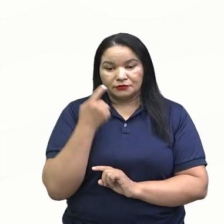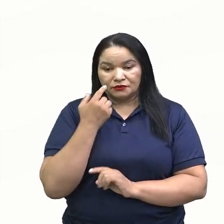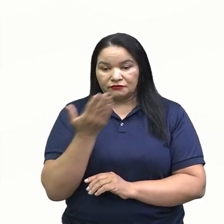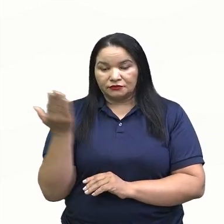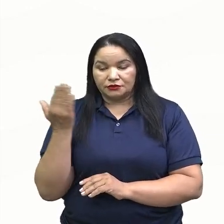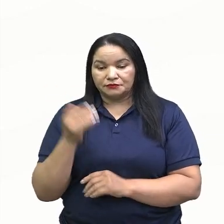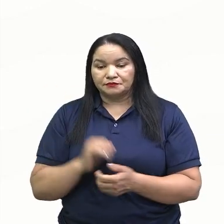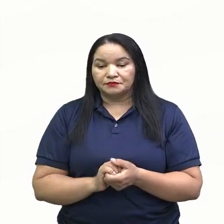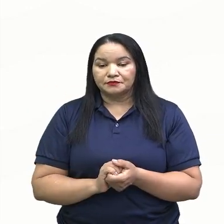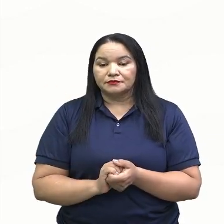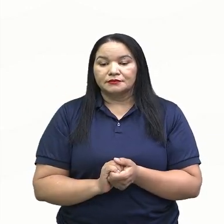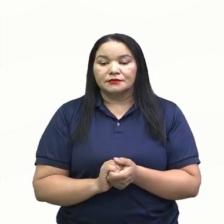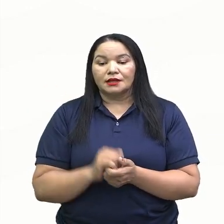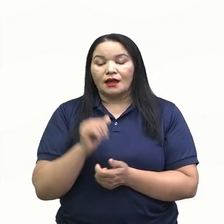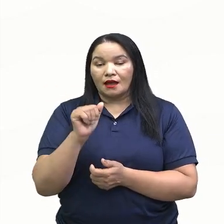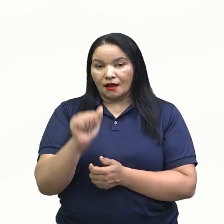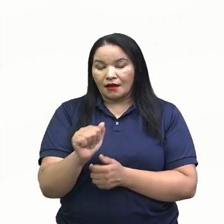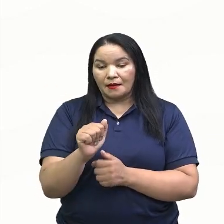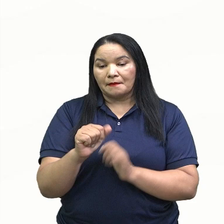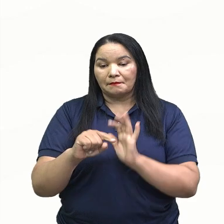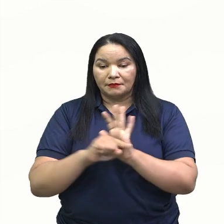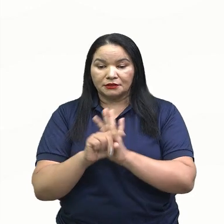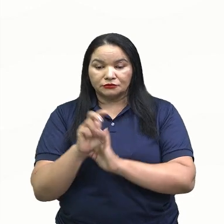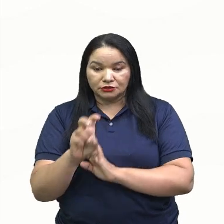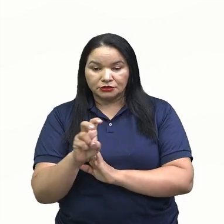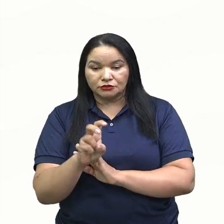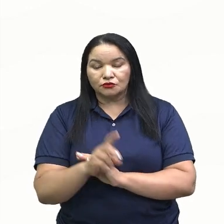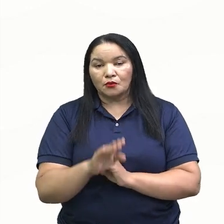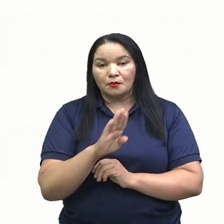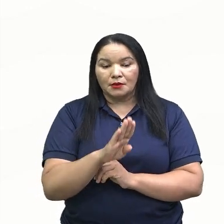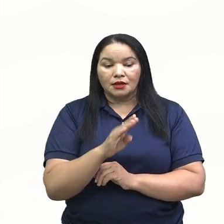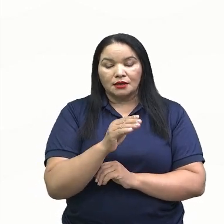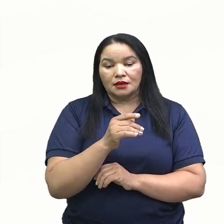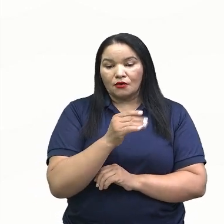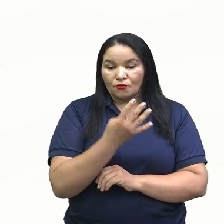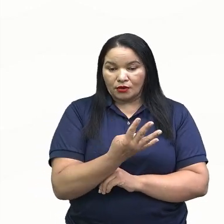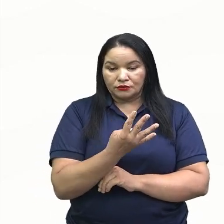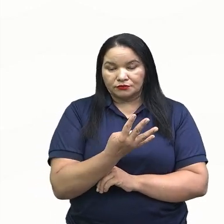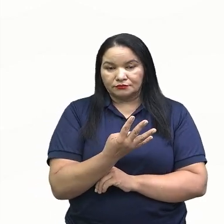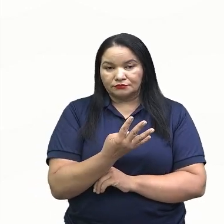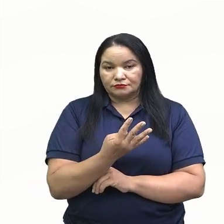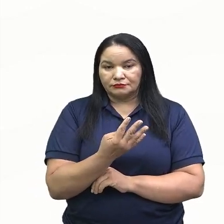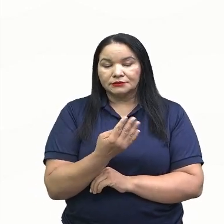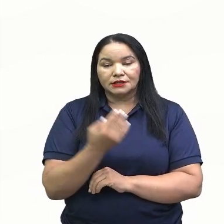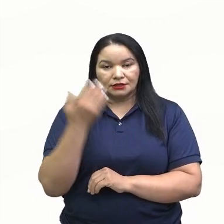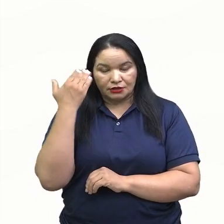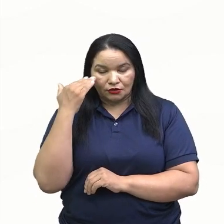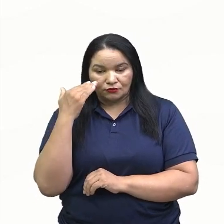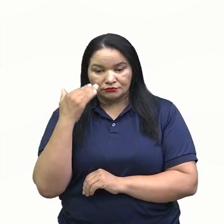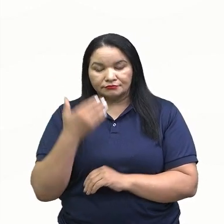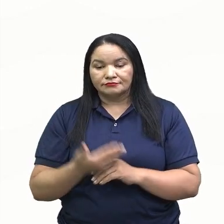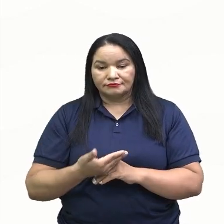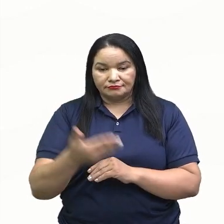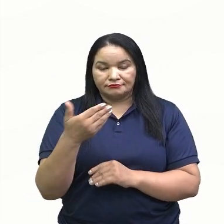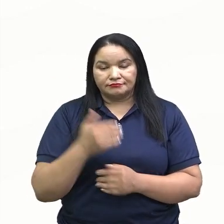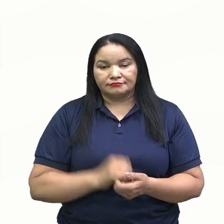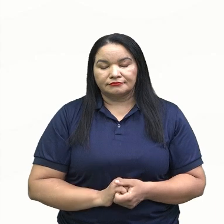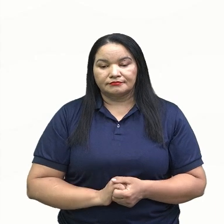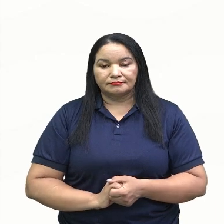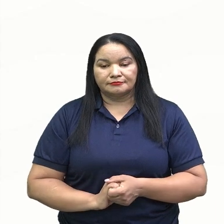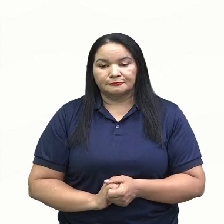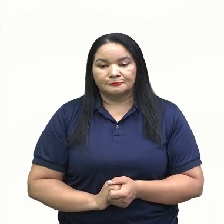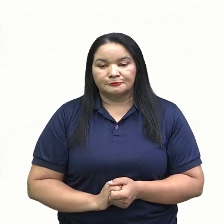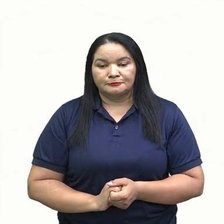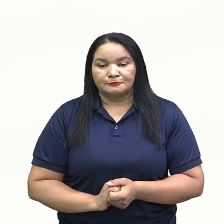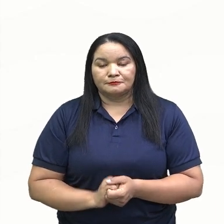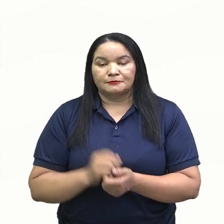aqui é menos 5 e o b é 4. Tranquilo? Entendeu? Então, vamos avançar aqui mais um pouquinho e